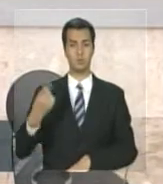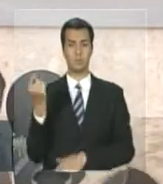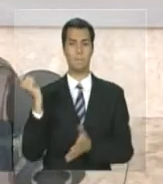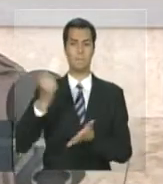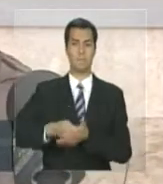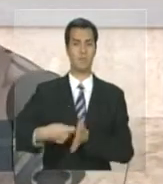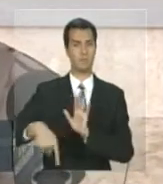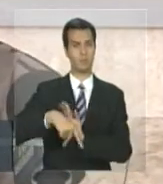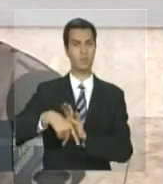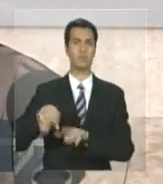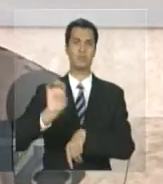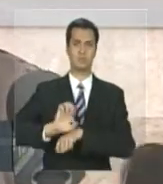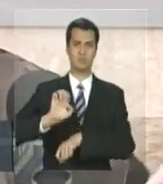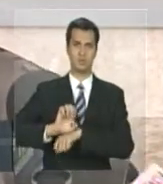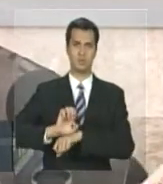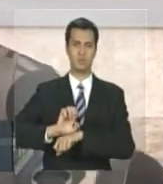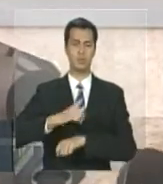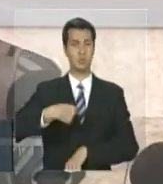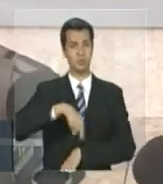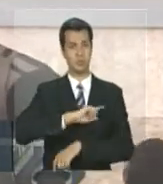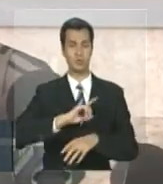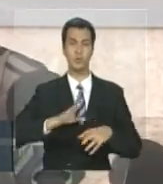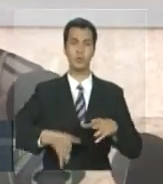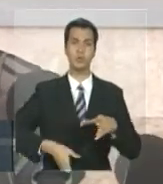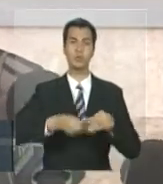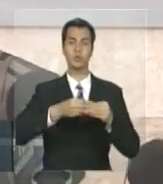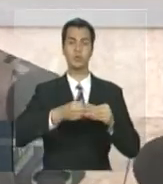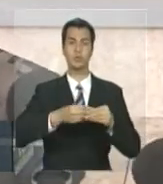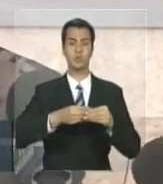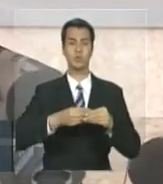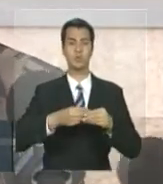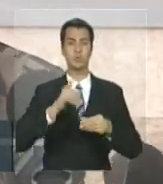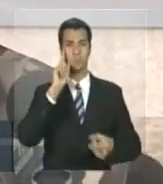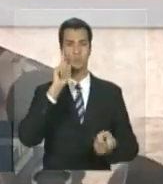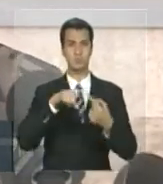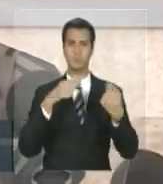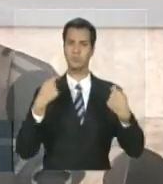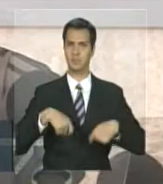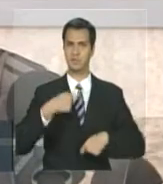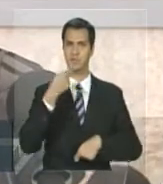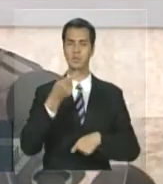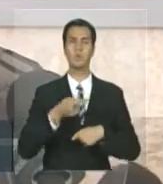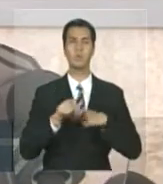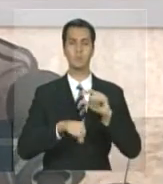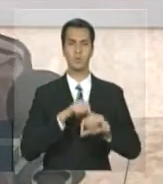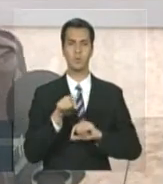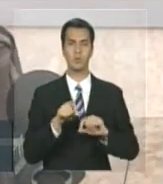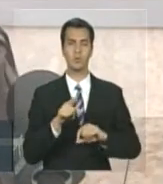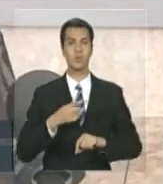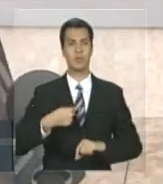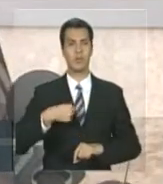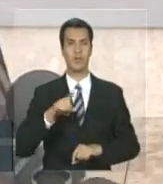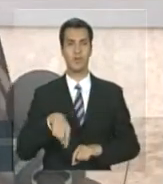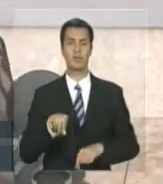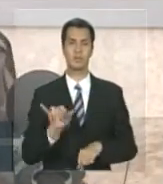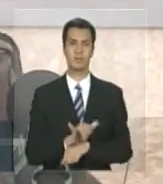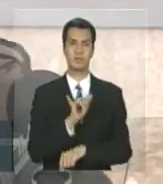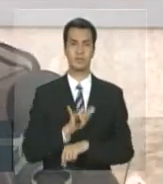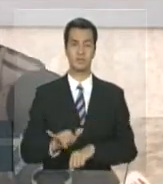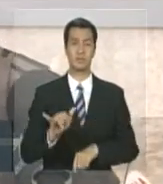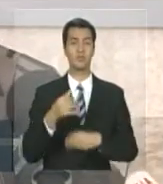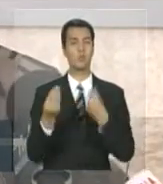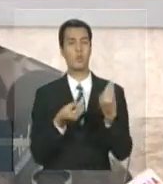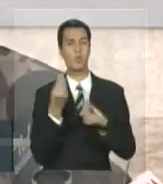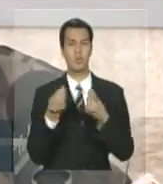de Janeiro. Nós, só complementando, que também é uma meta importante para ser referida, que foi discutida na reunião, é a estratégia com relação ao rural.